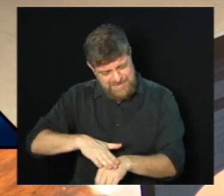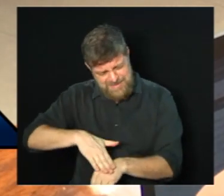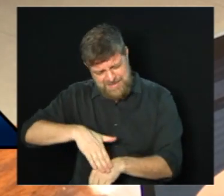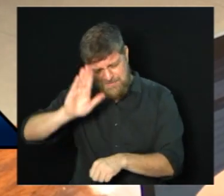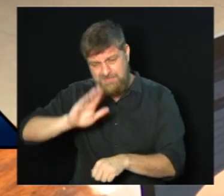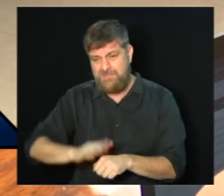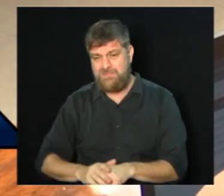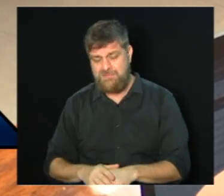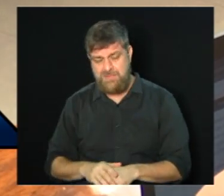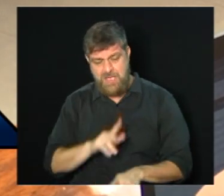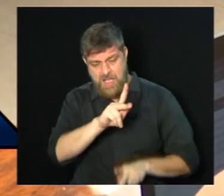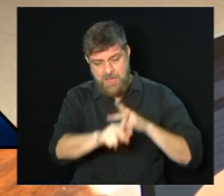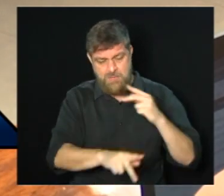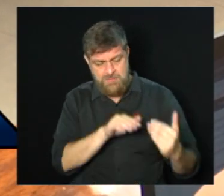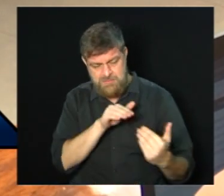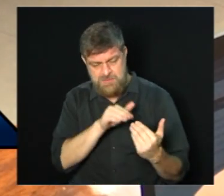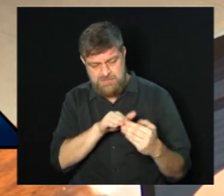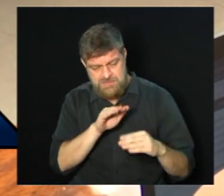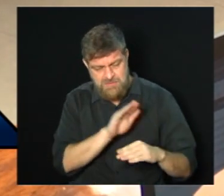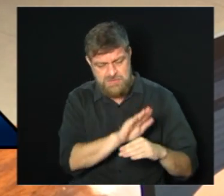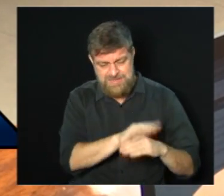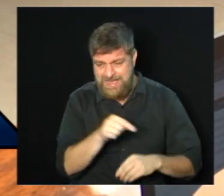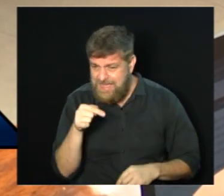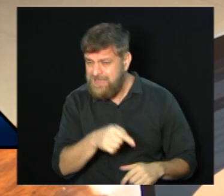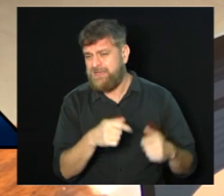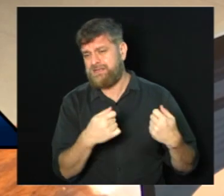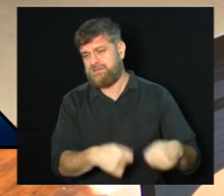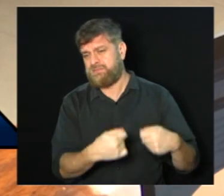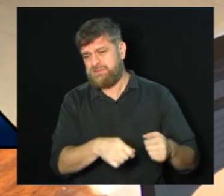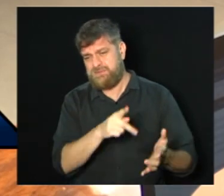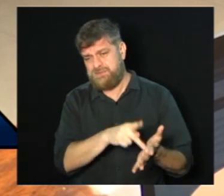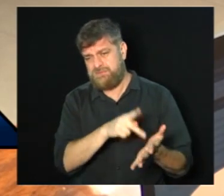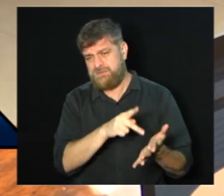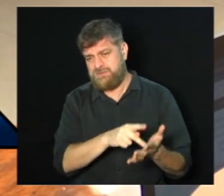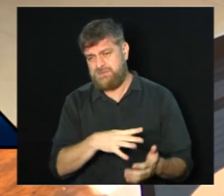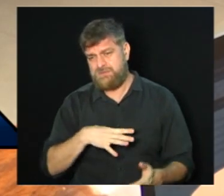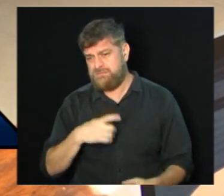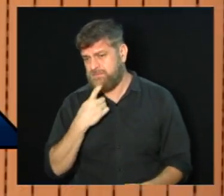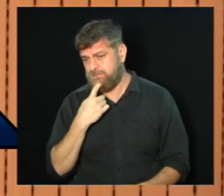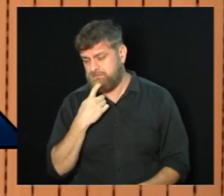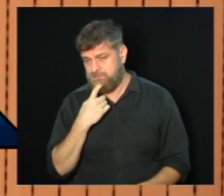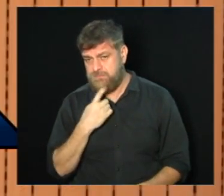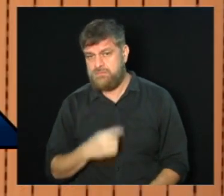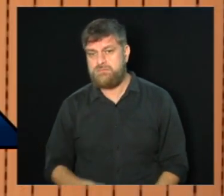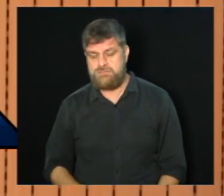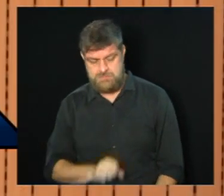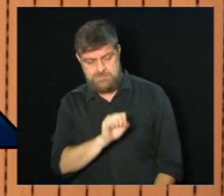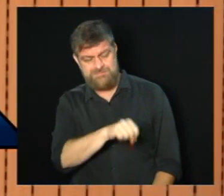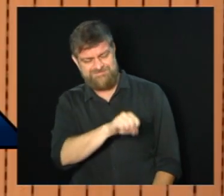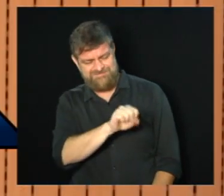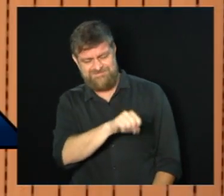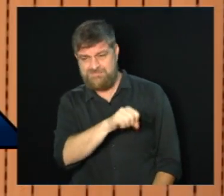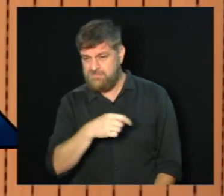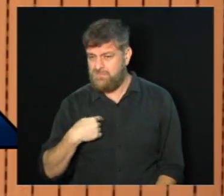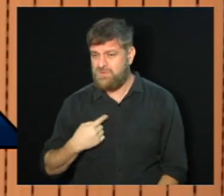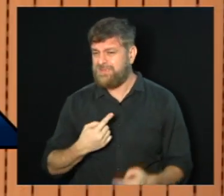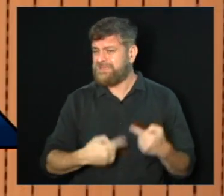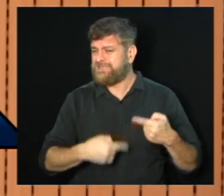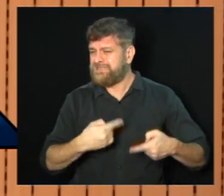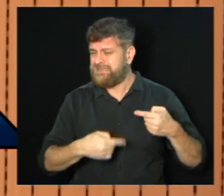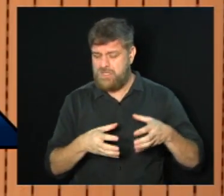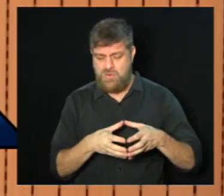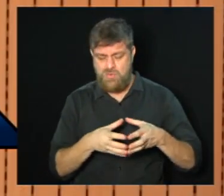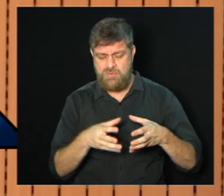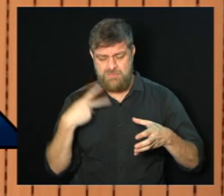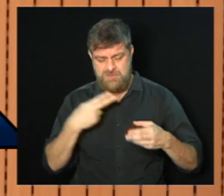é de ajudar essa população que tanto precisa na cidade de Campinas. Tem, Jorge. De fato, é verdade. Nós debatemos muito na Comissão de